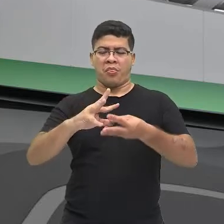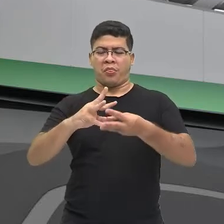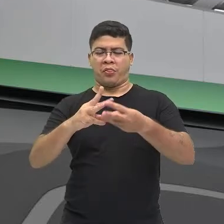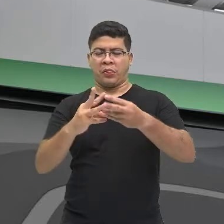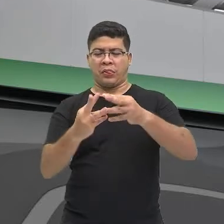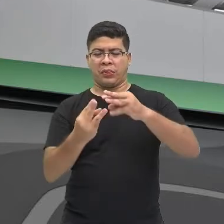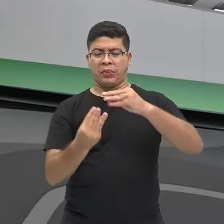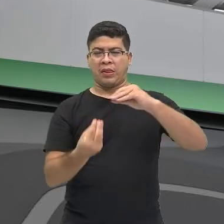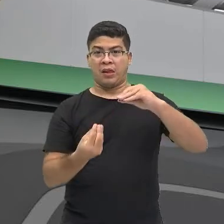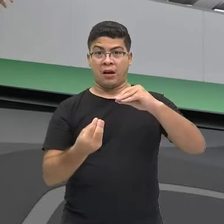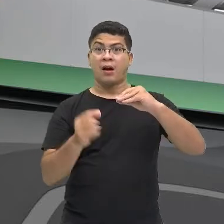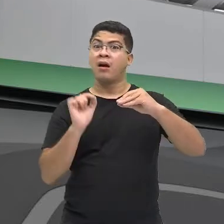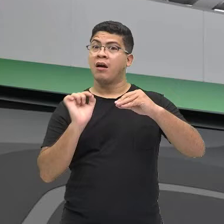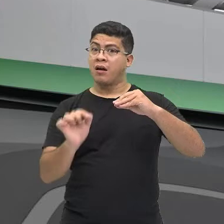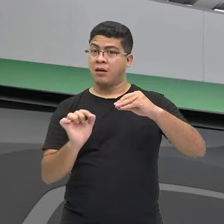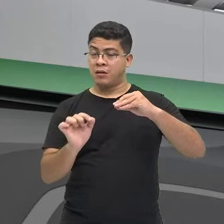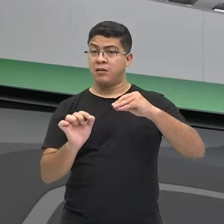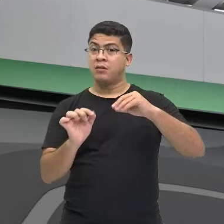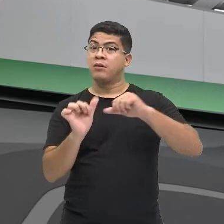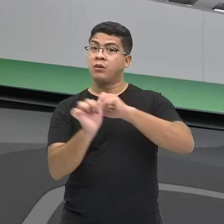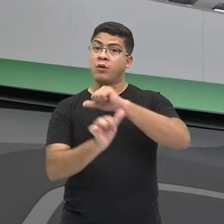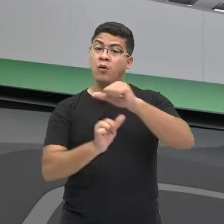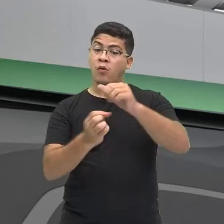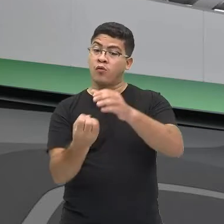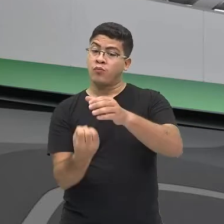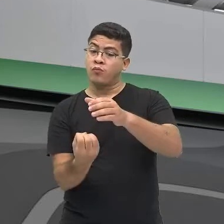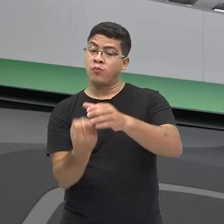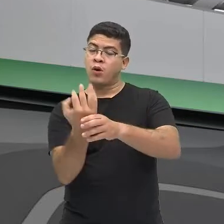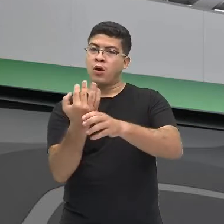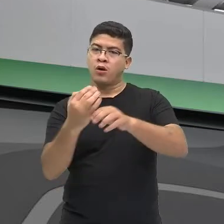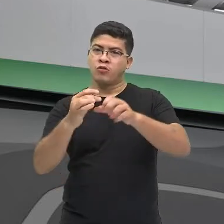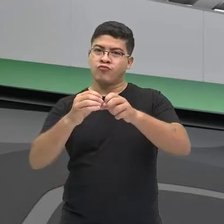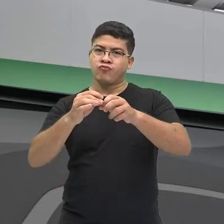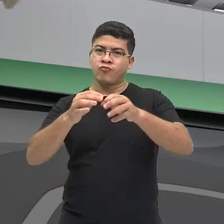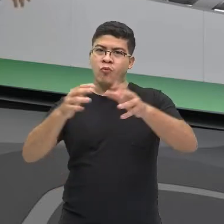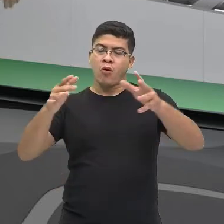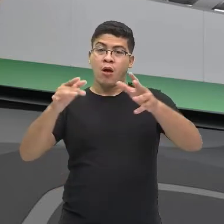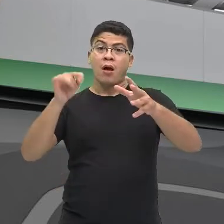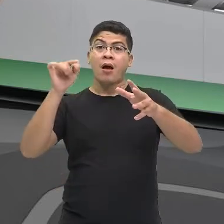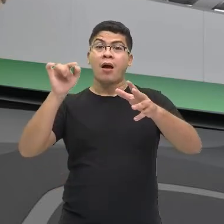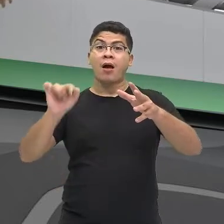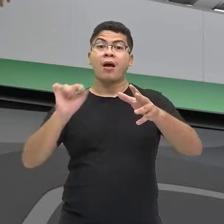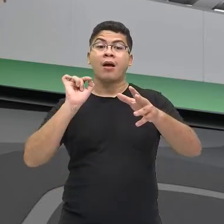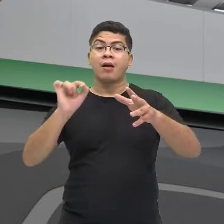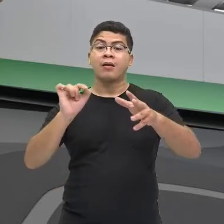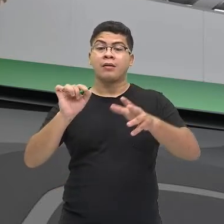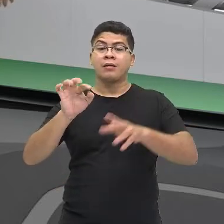liberação de uma amina muito conhecida que a gente sente de longe, é